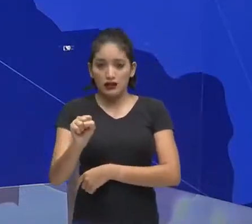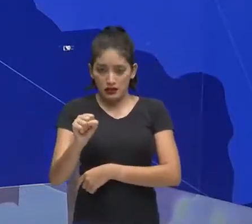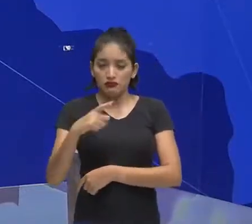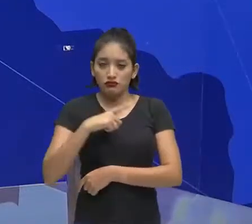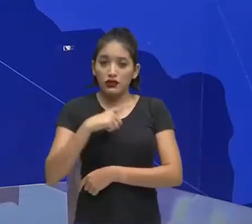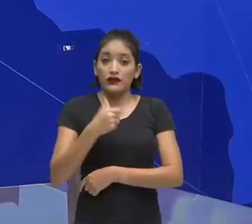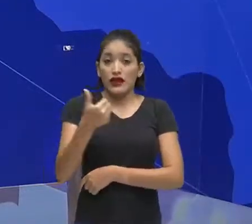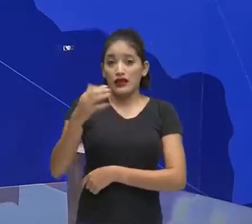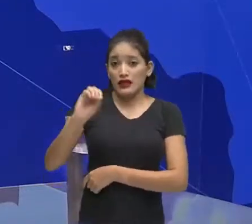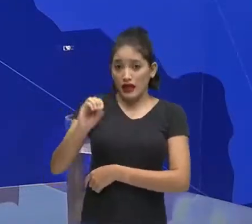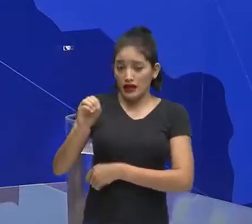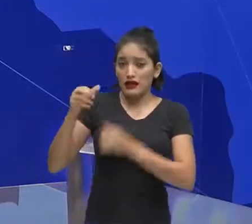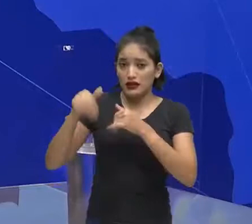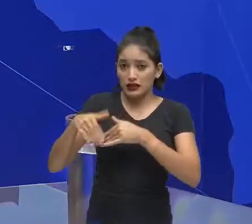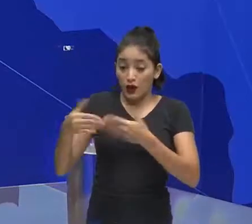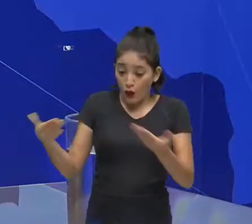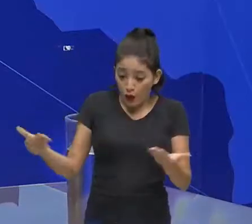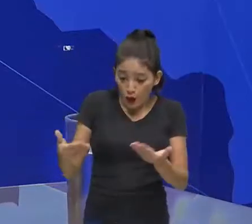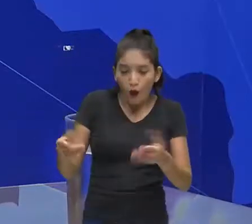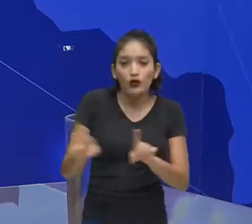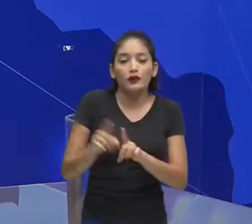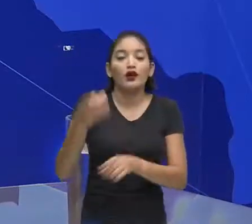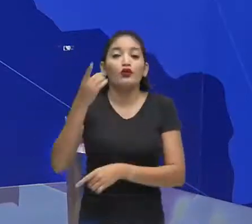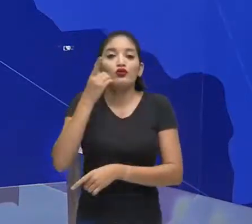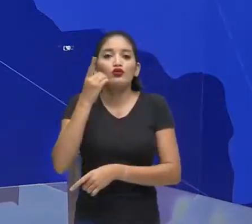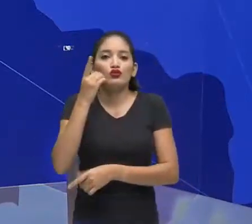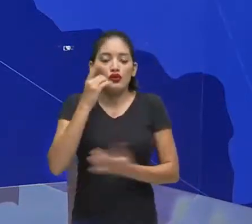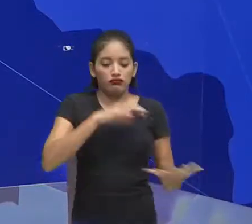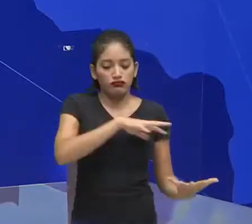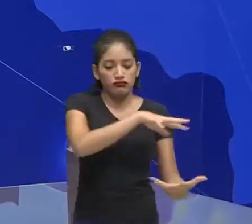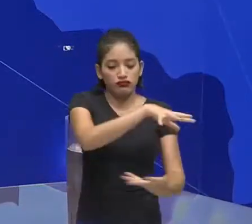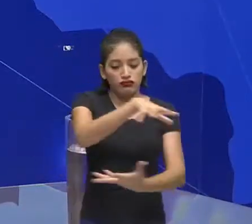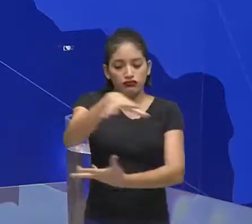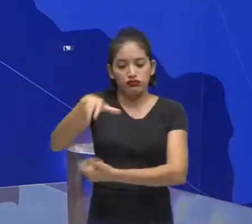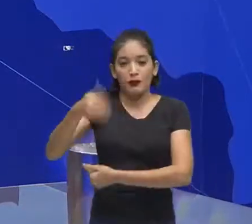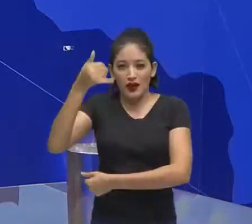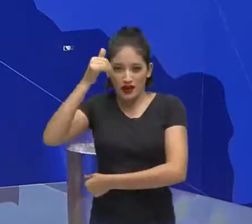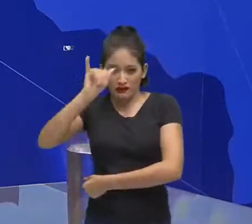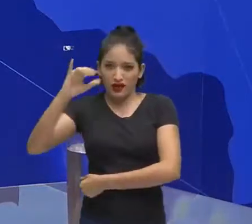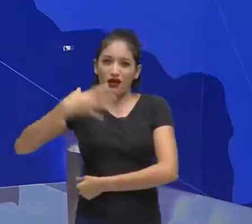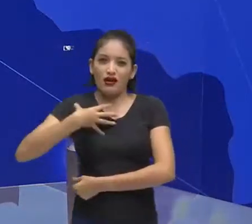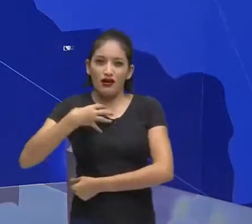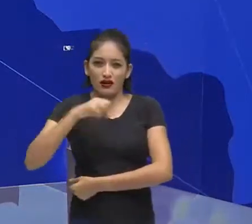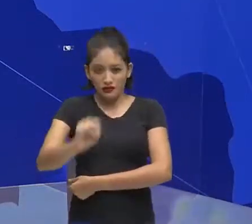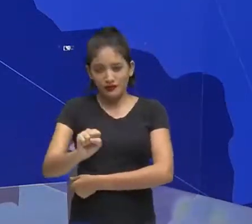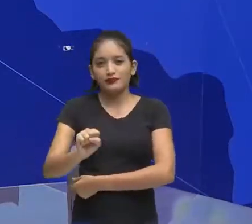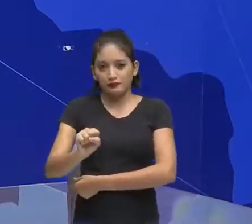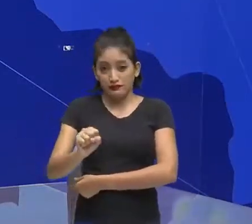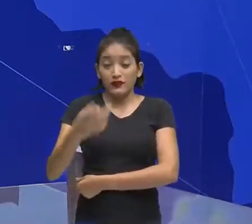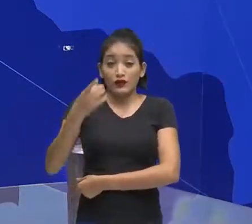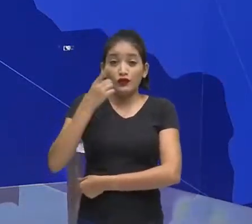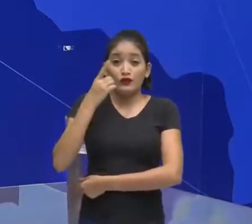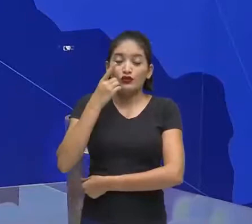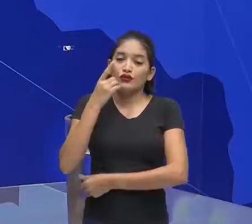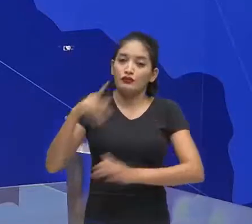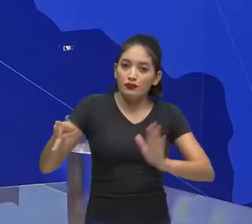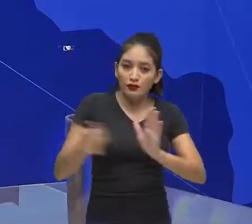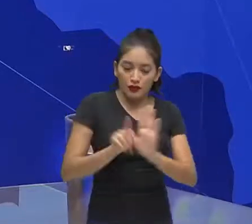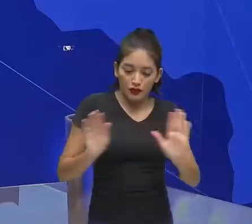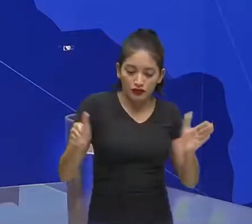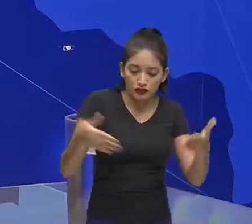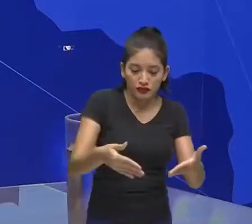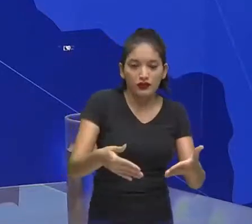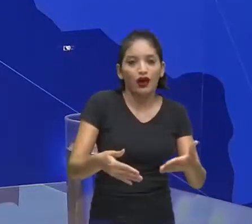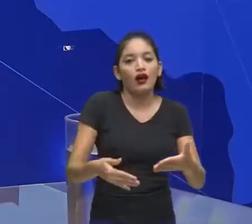setembro, inclusive hoje é o Dia Mundial de Combate ao Suicídio. Então é o dia D da campanha, é o dia mais forte. Mas